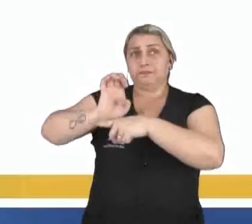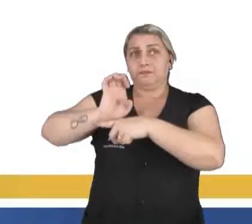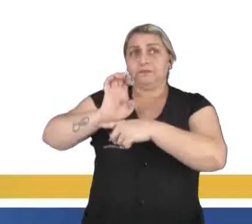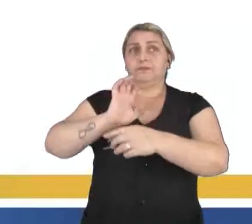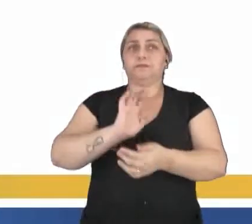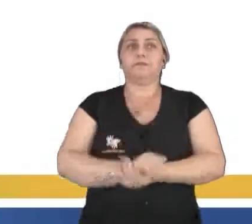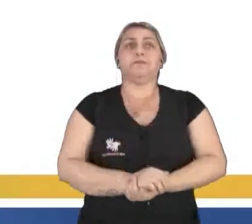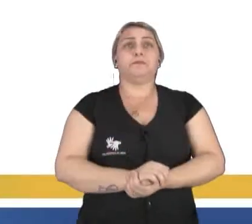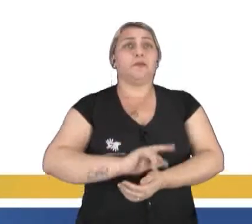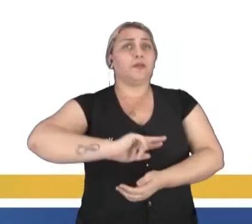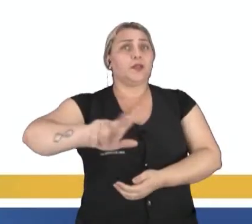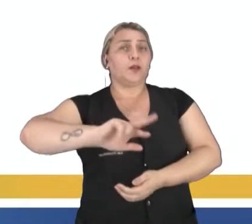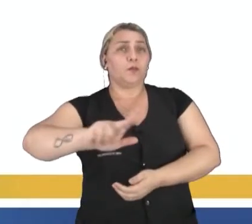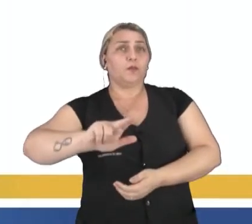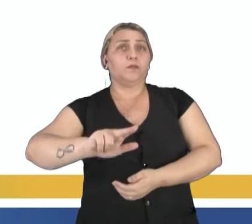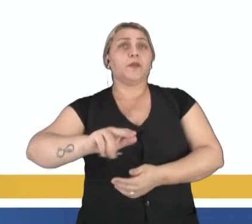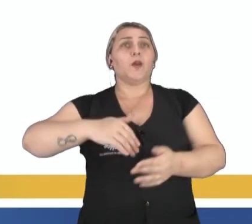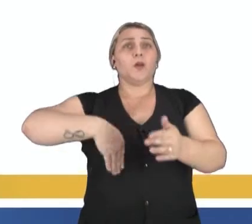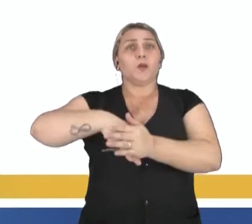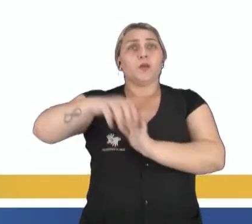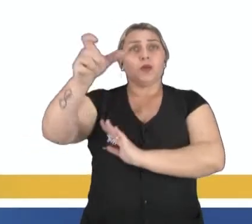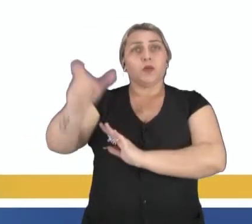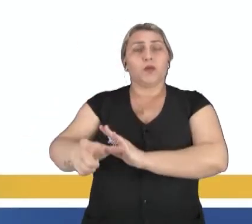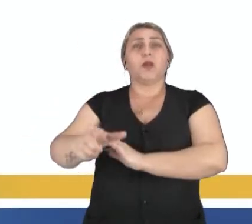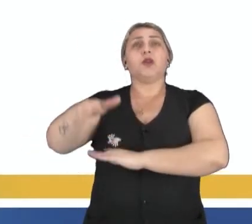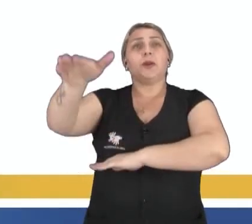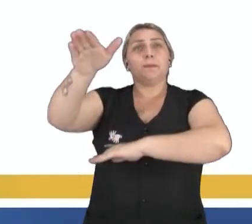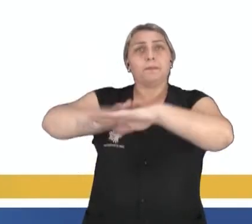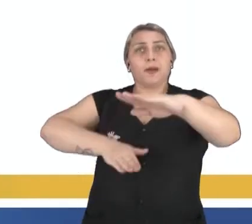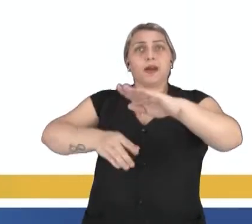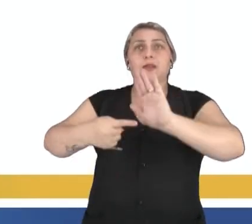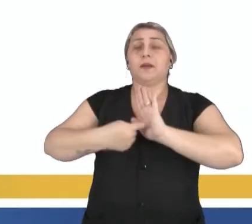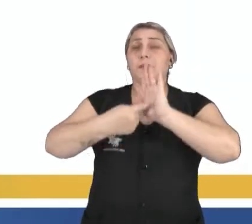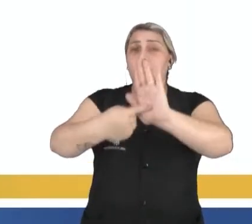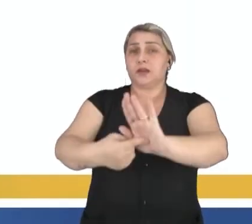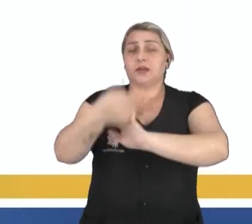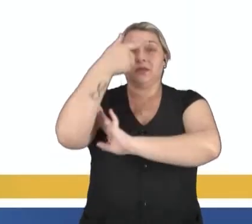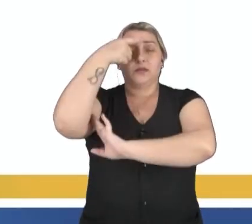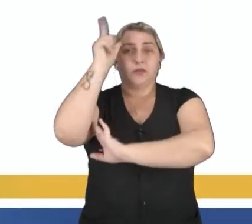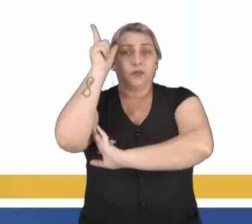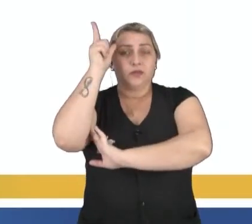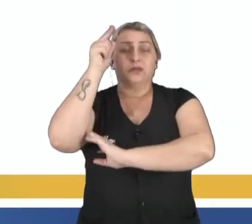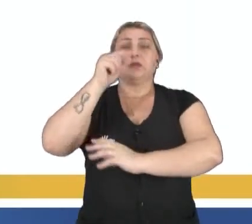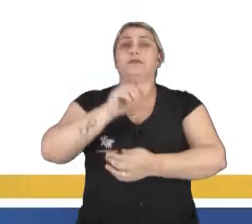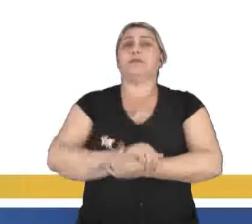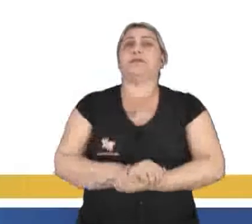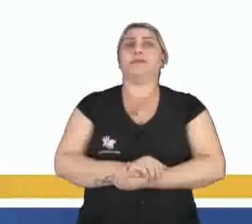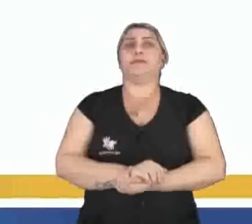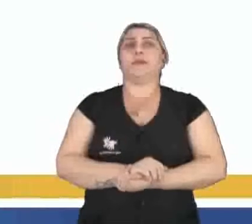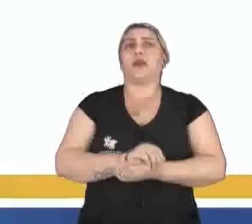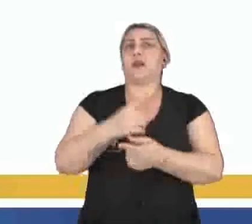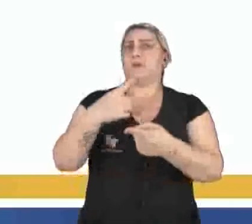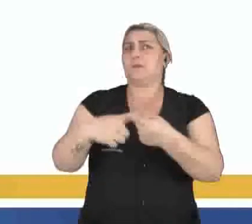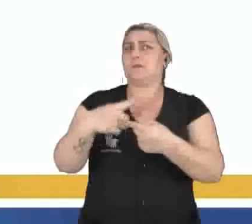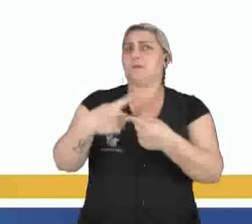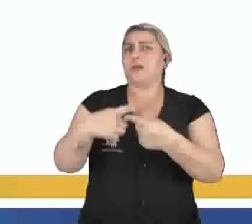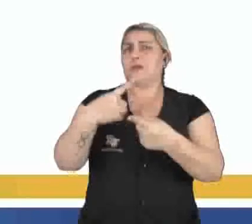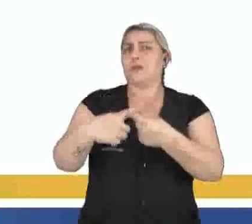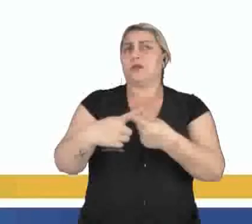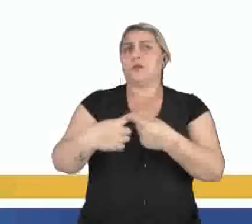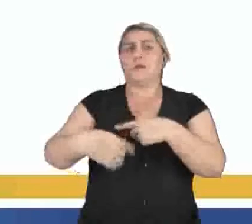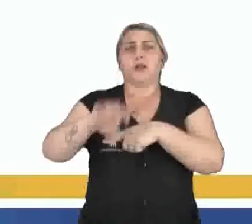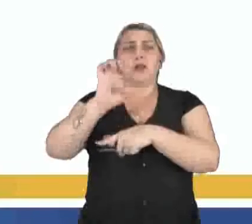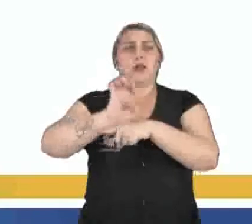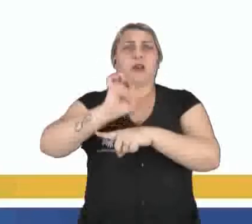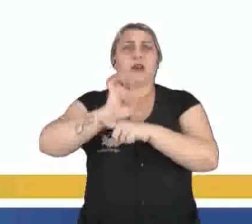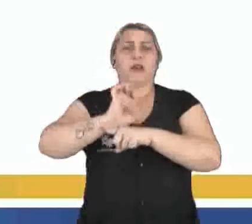Exceto a letra E. Os jogadores que foram convocados apresentaram-se ontem. Por que não, a letra